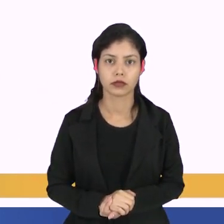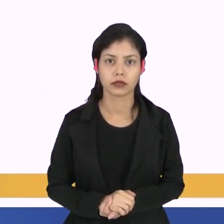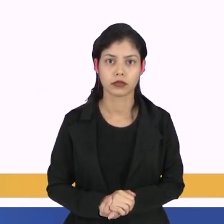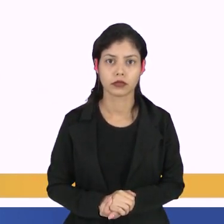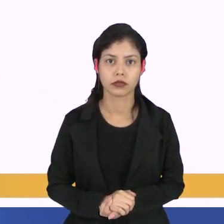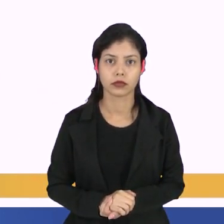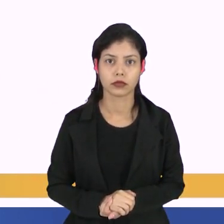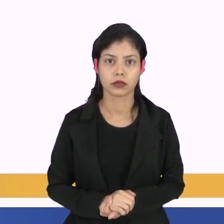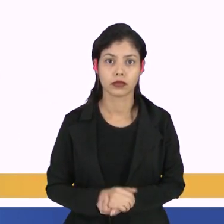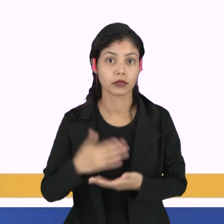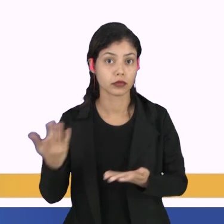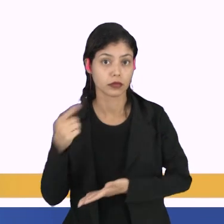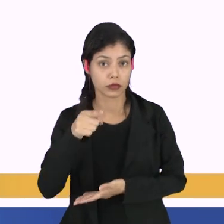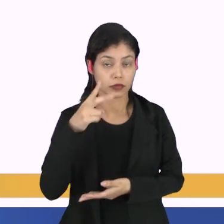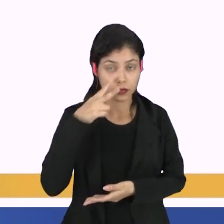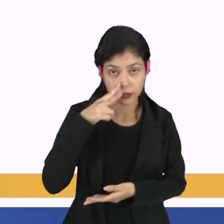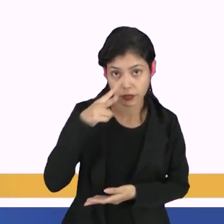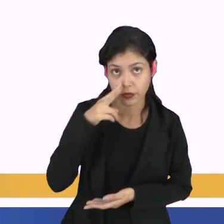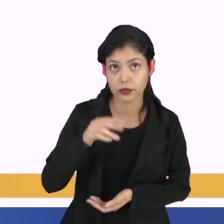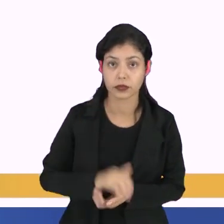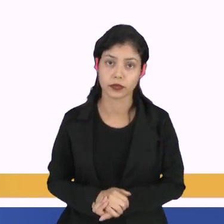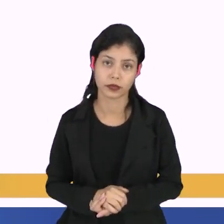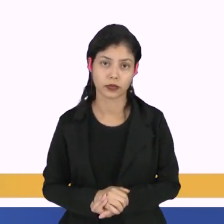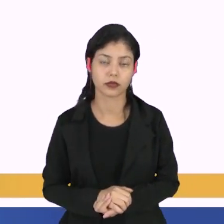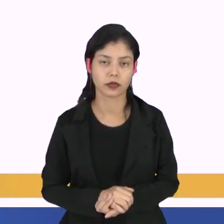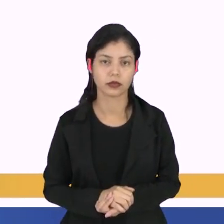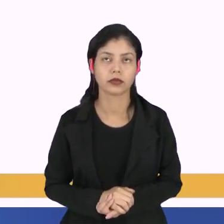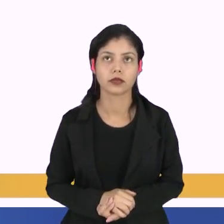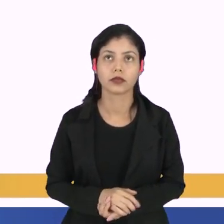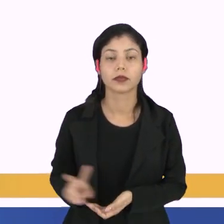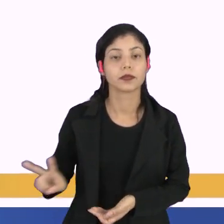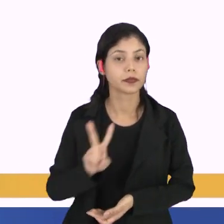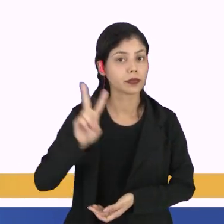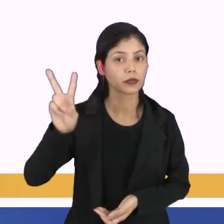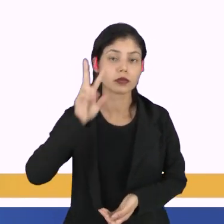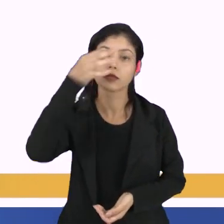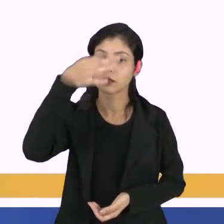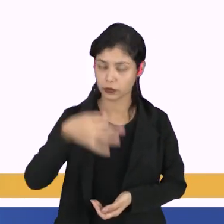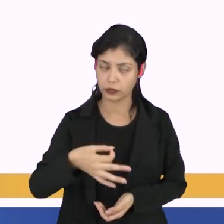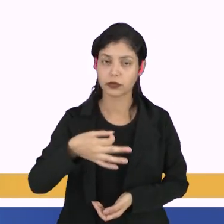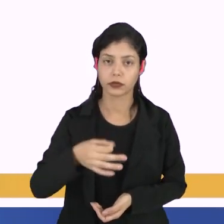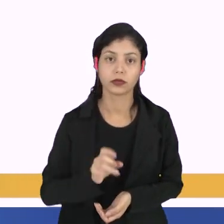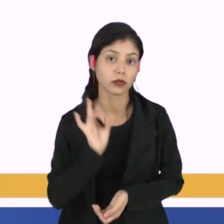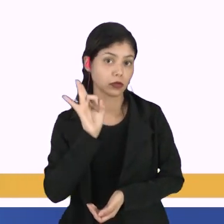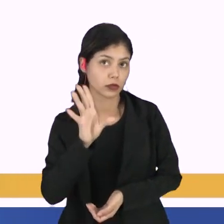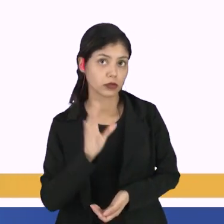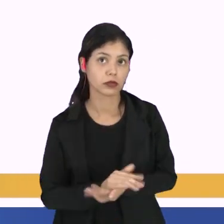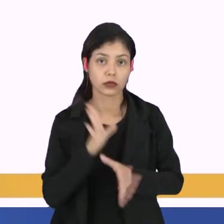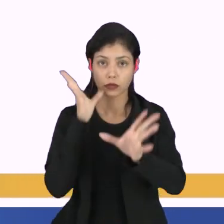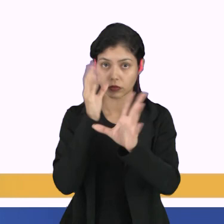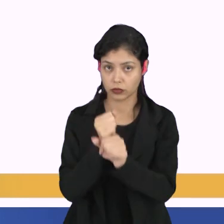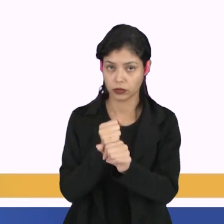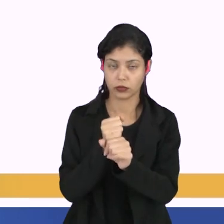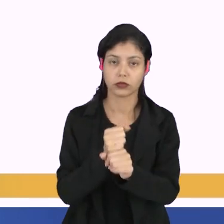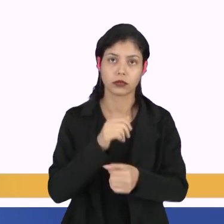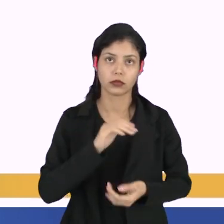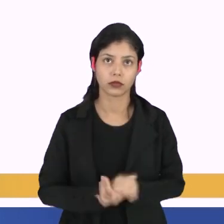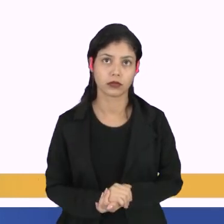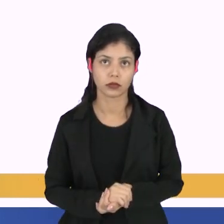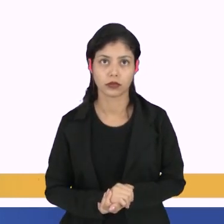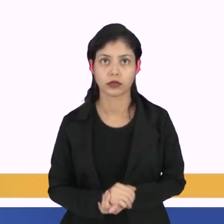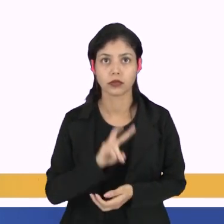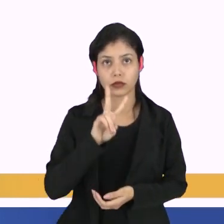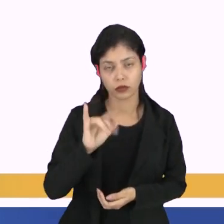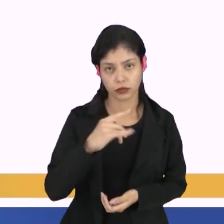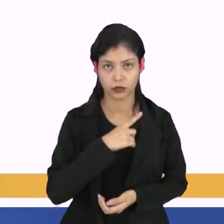7,5%. E aí, para você verificar se esses cálculos estão corretos, basta somar esse percentual. E ele